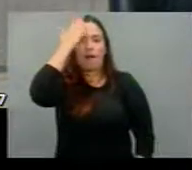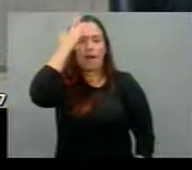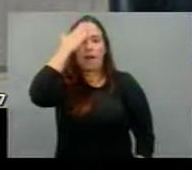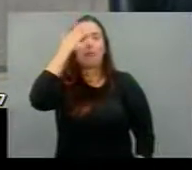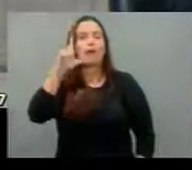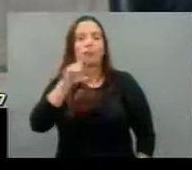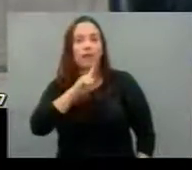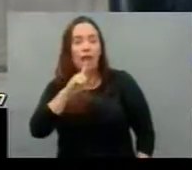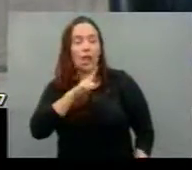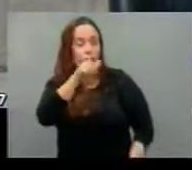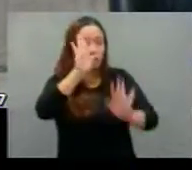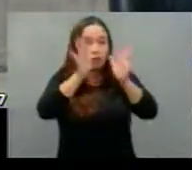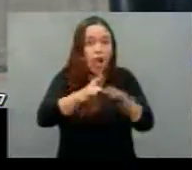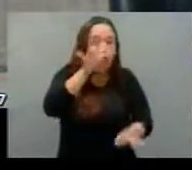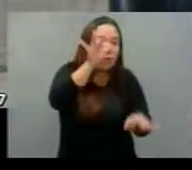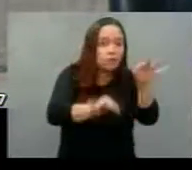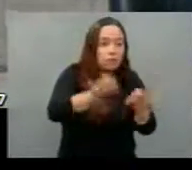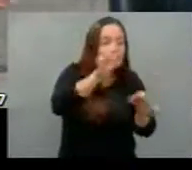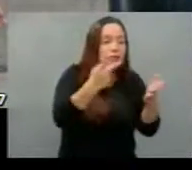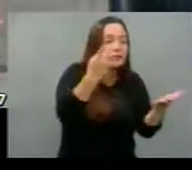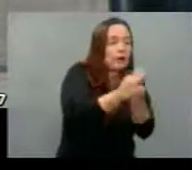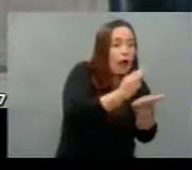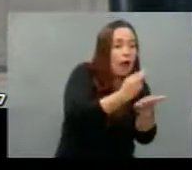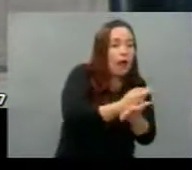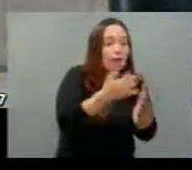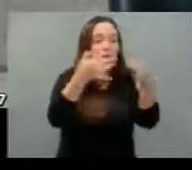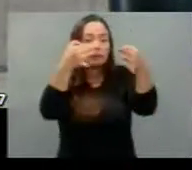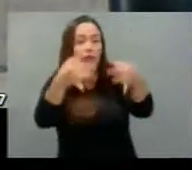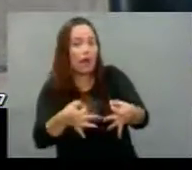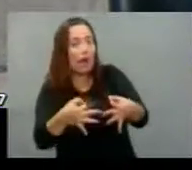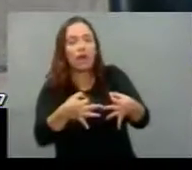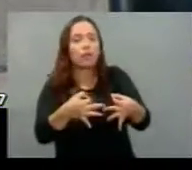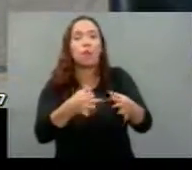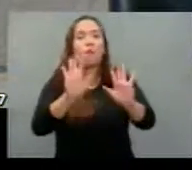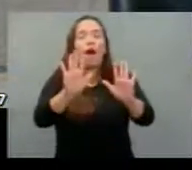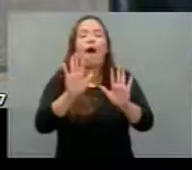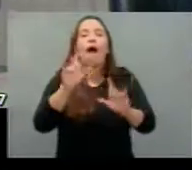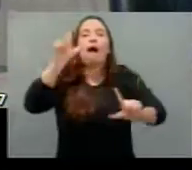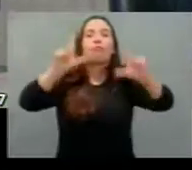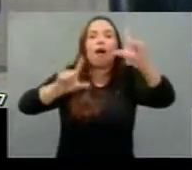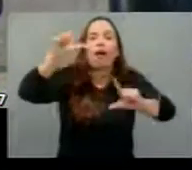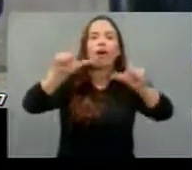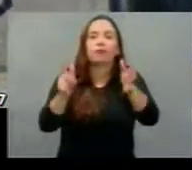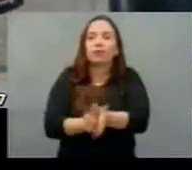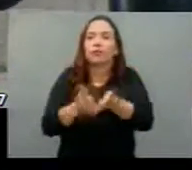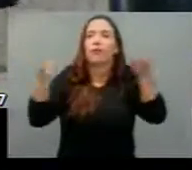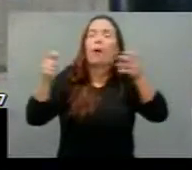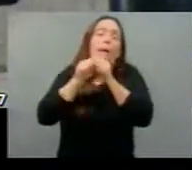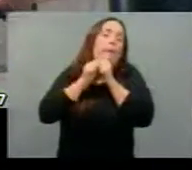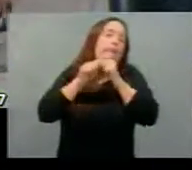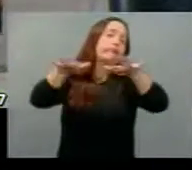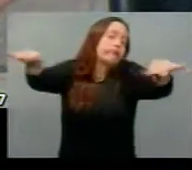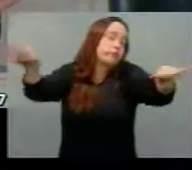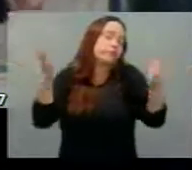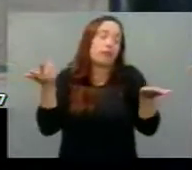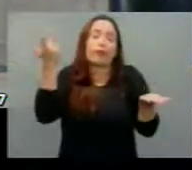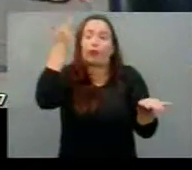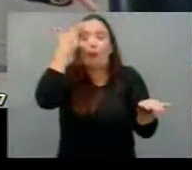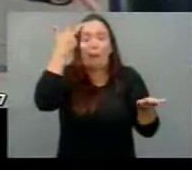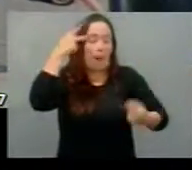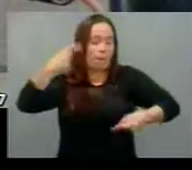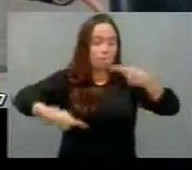independente de ter aquele cidadão a culpa ou não. Essa é uma vitrine que nós, da vida